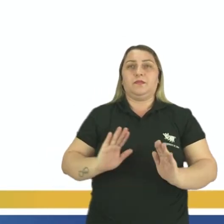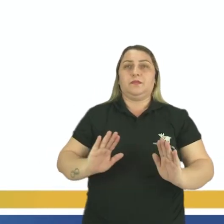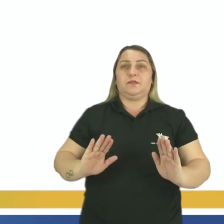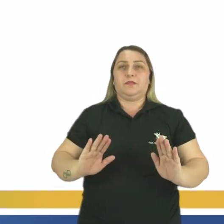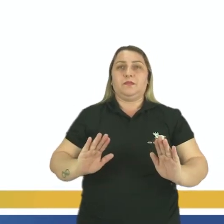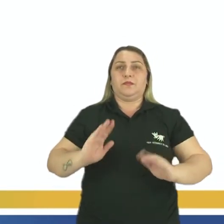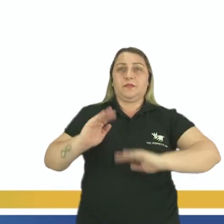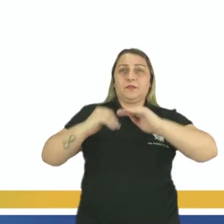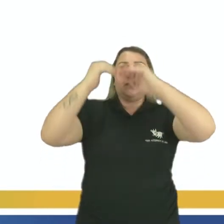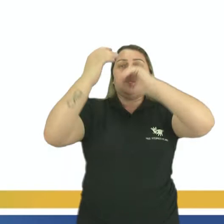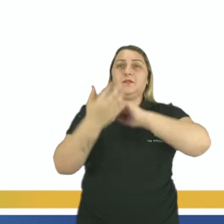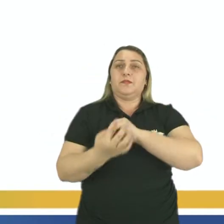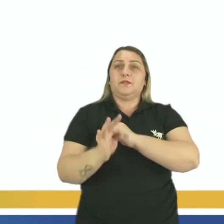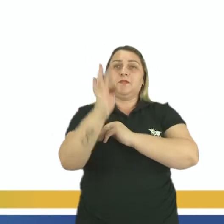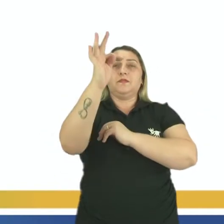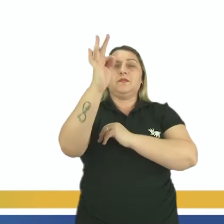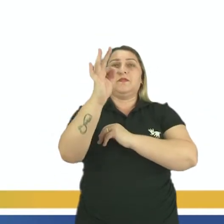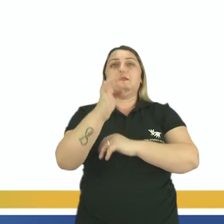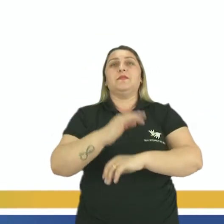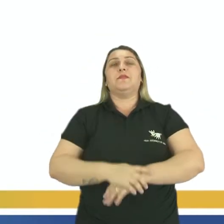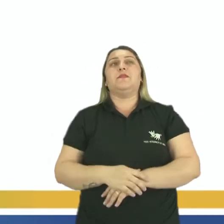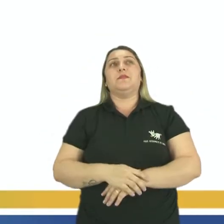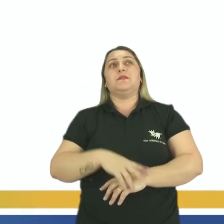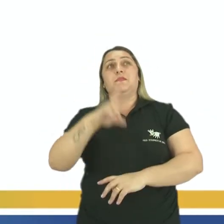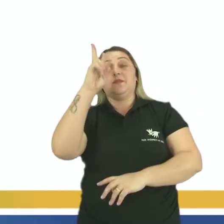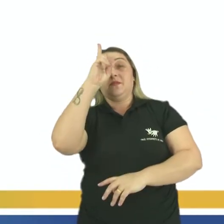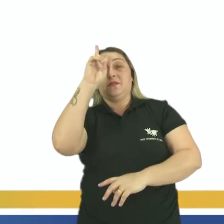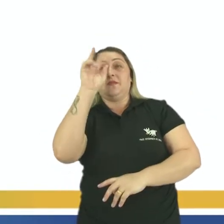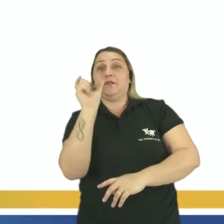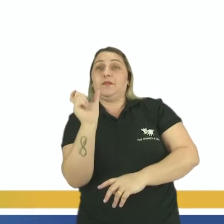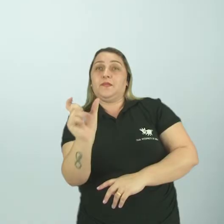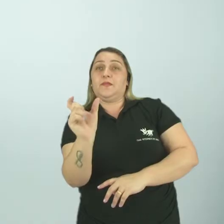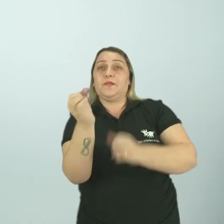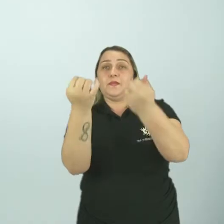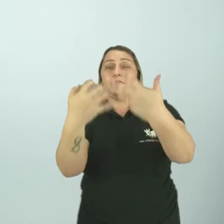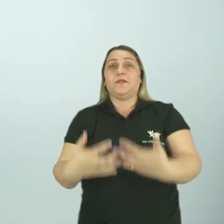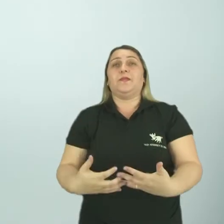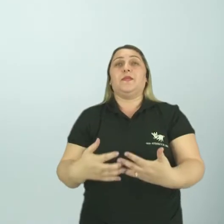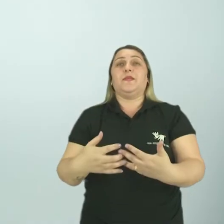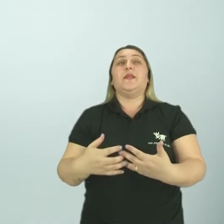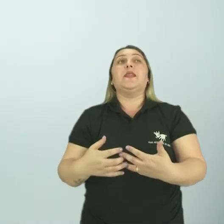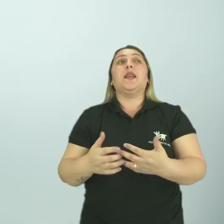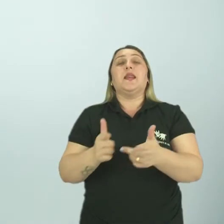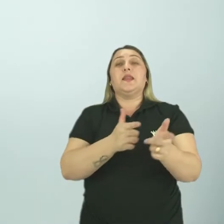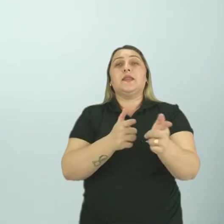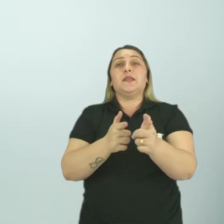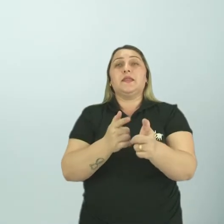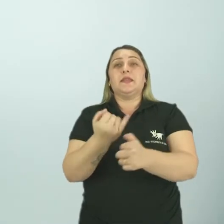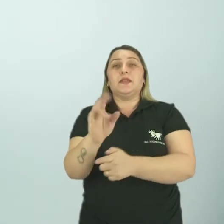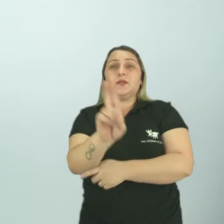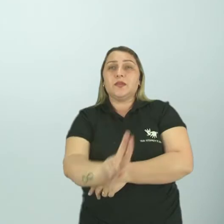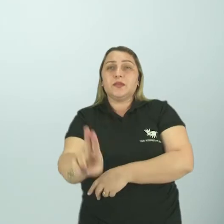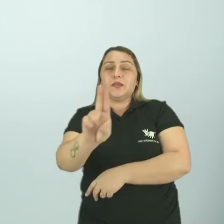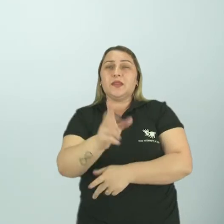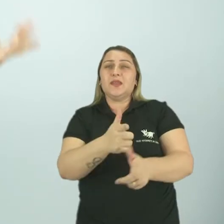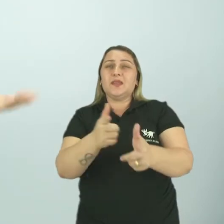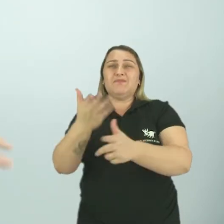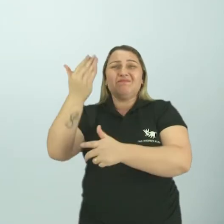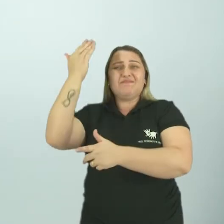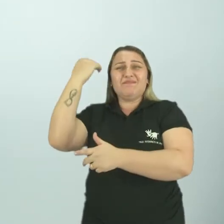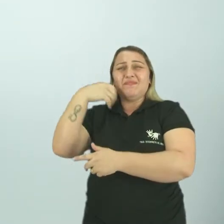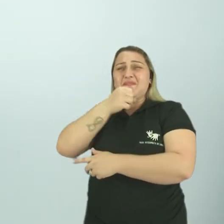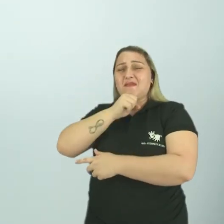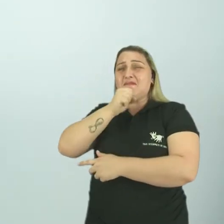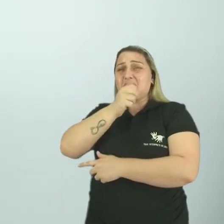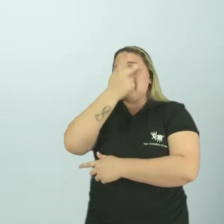evolução tecnológica, desculpa, eu não estava lembrando a palavra. Então, a evolução tecnológica das armas. Então, se a gente utilizasse aquelas armas bem